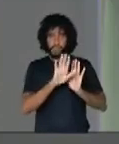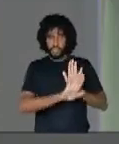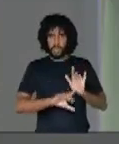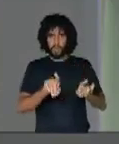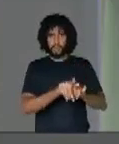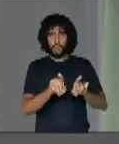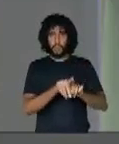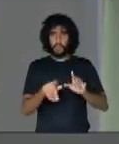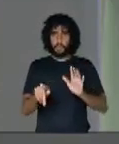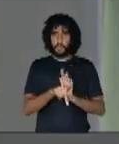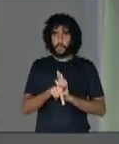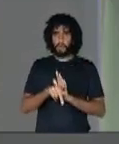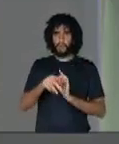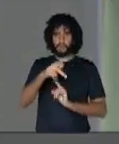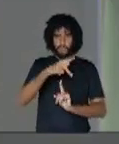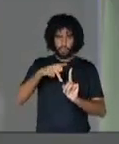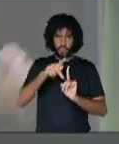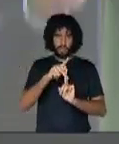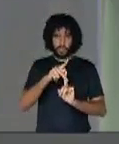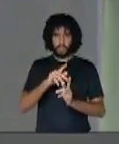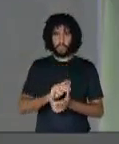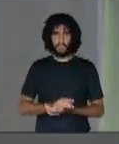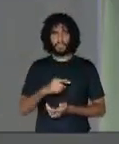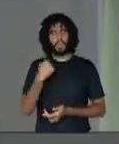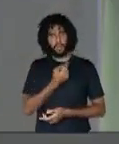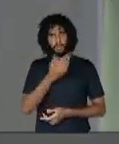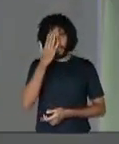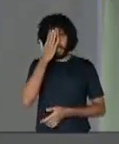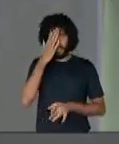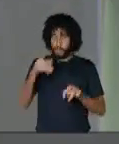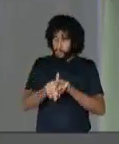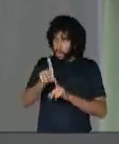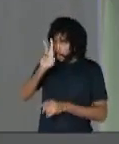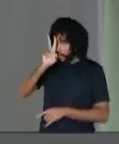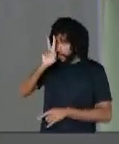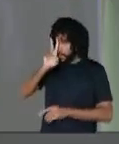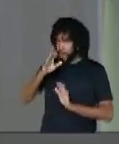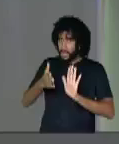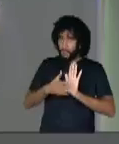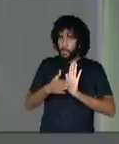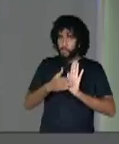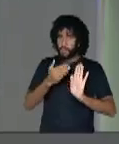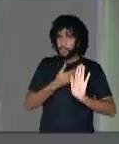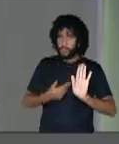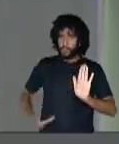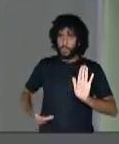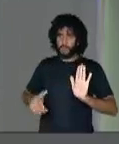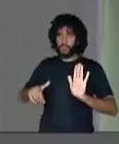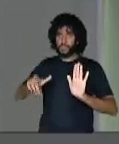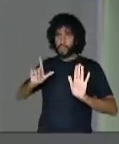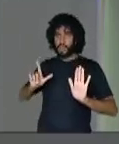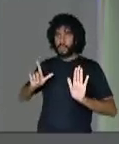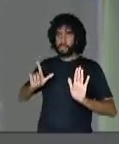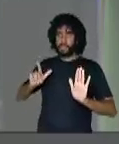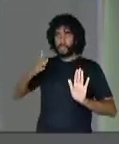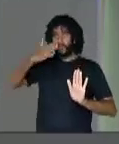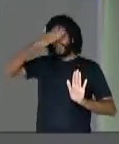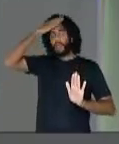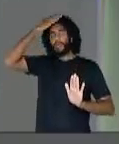próprio de previdência social. Nós sabemos, quero lembrar aqui, que a proposta do governo anterior do presidente